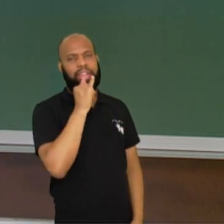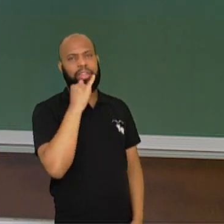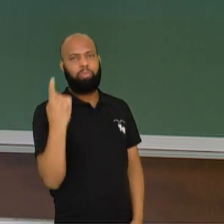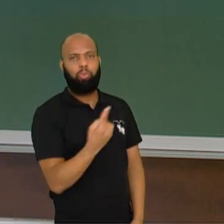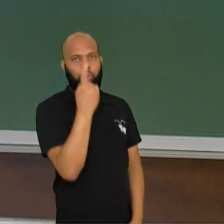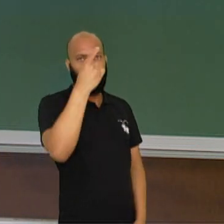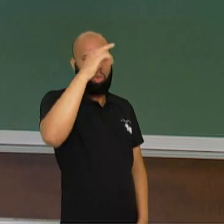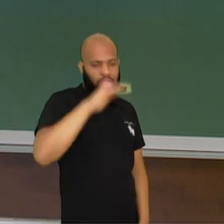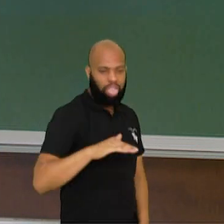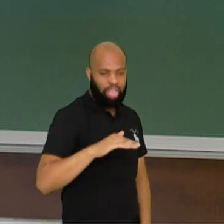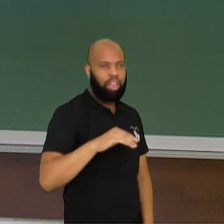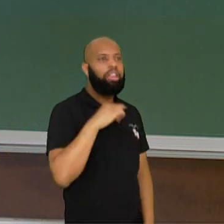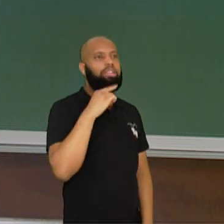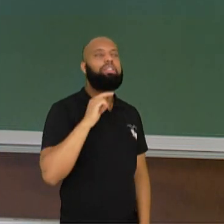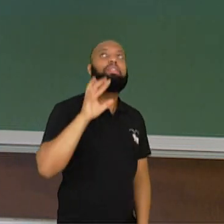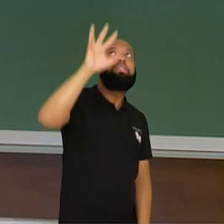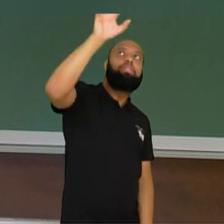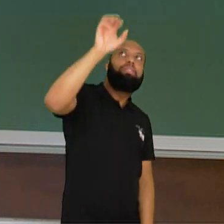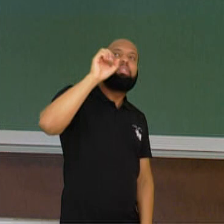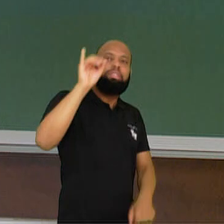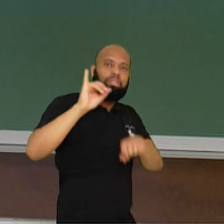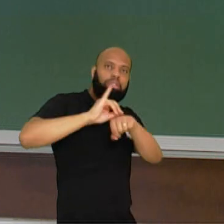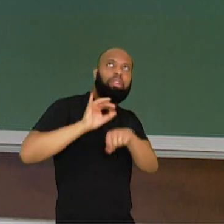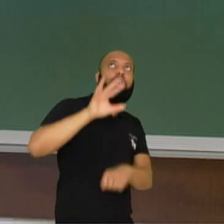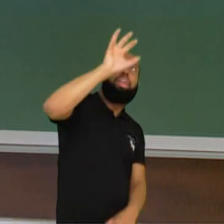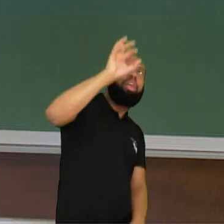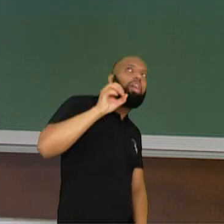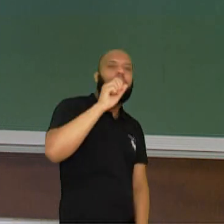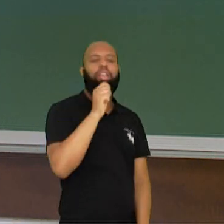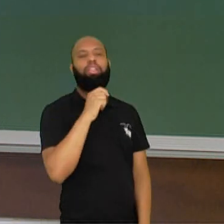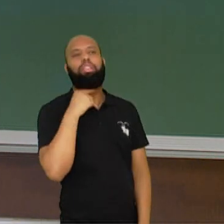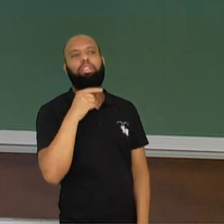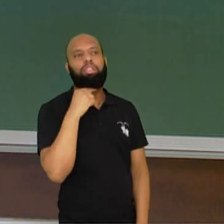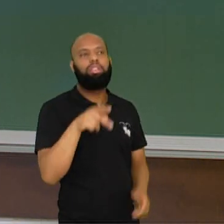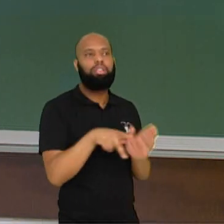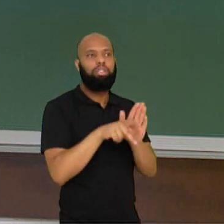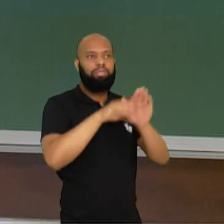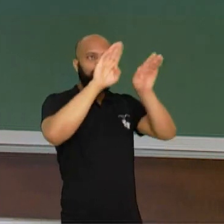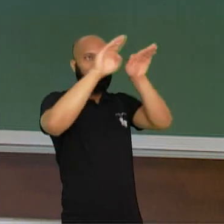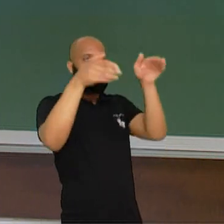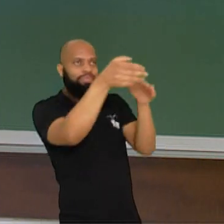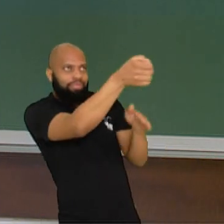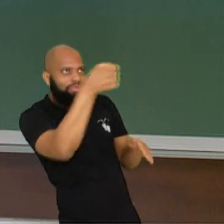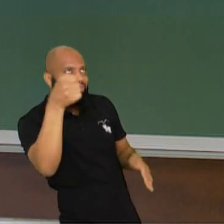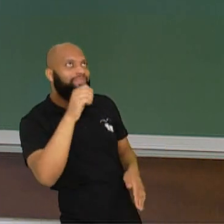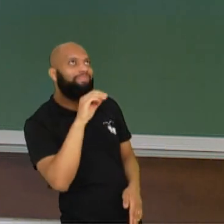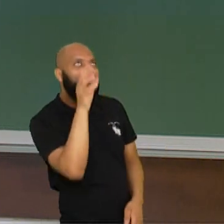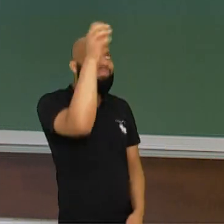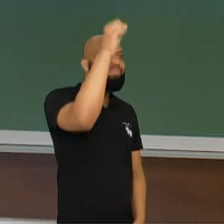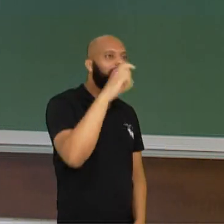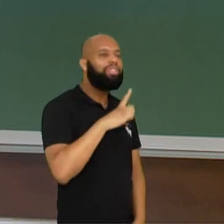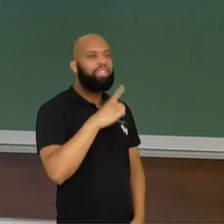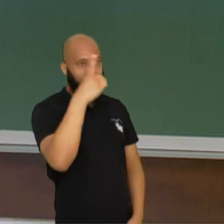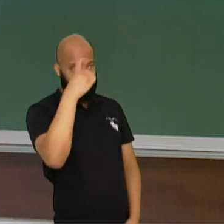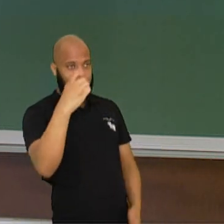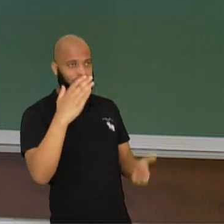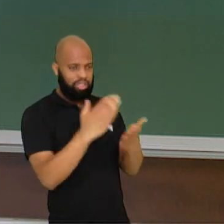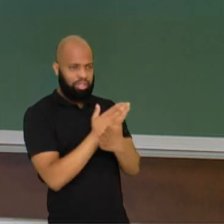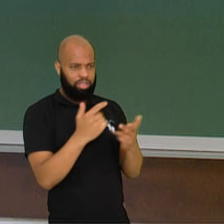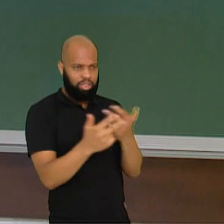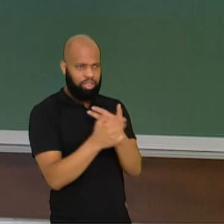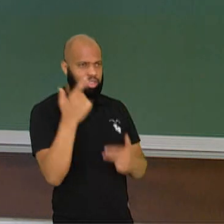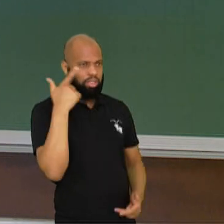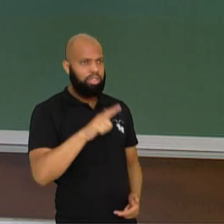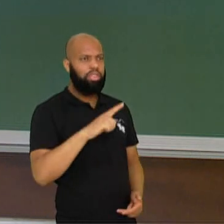professora, e não consegue alcançar um objeto lá na última prateleira do armário da sua cozinha, a gente inventa um instrumento para